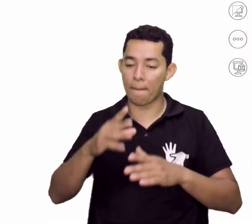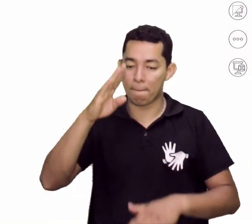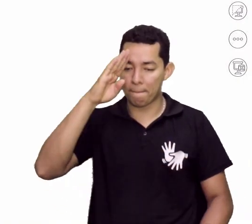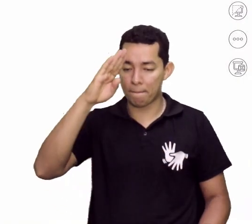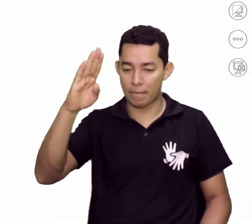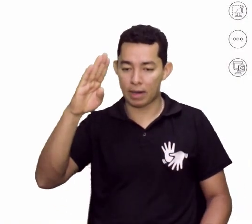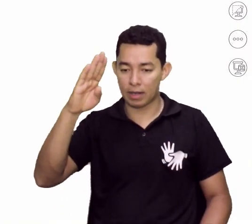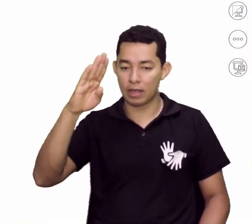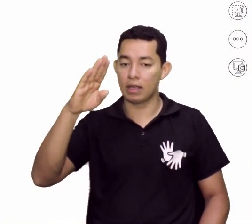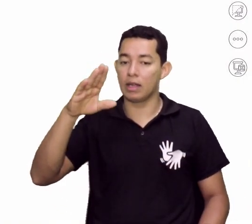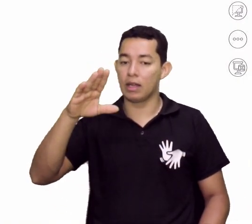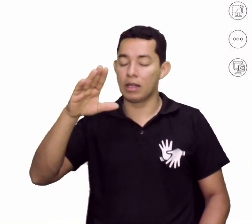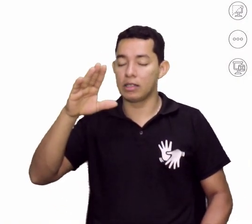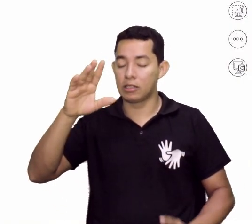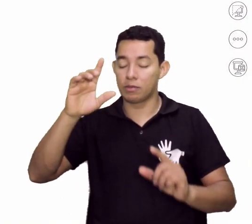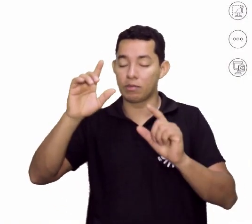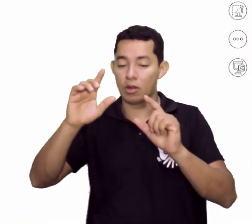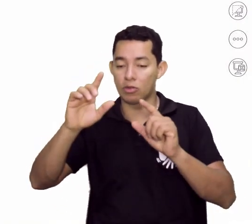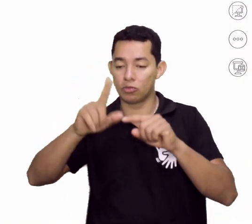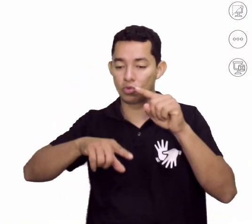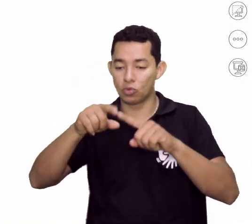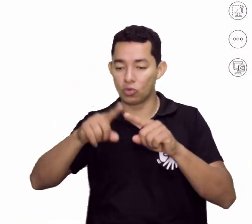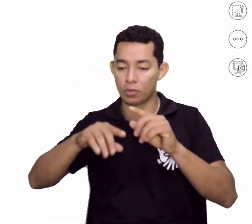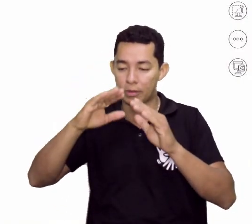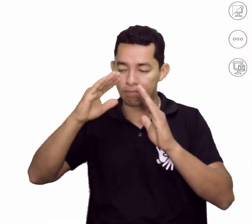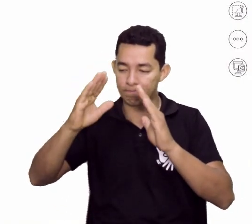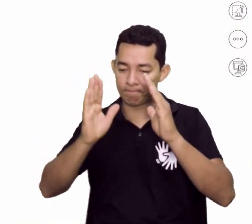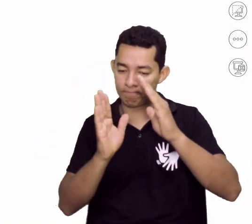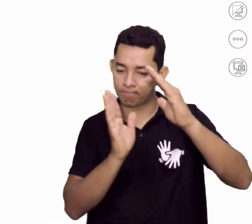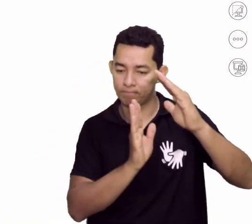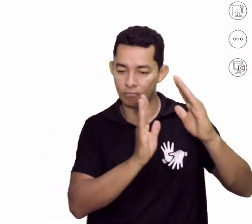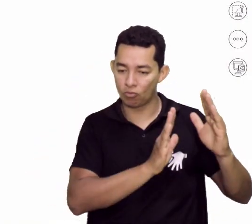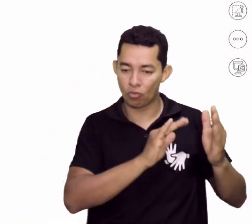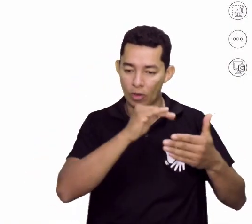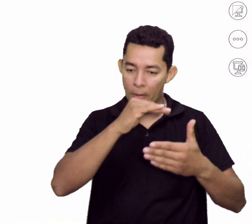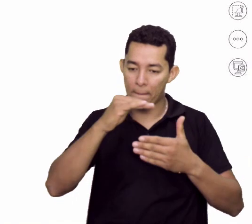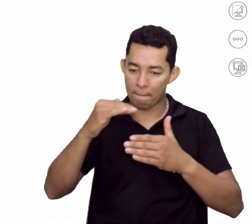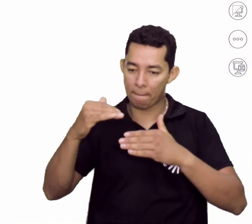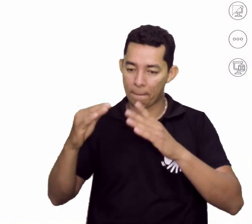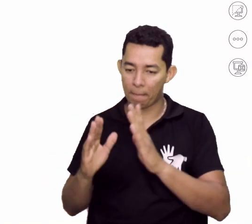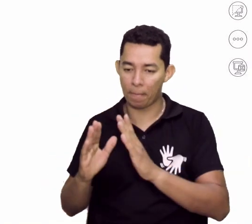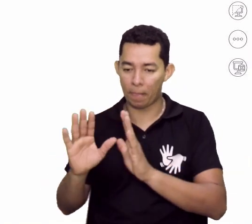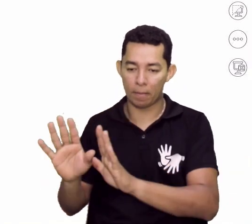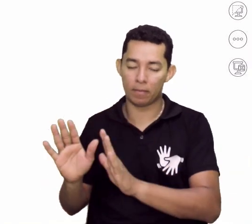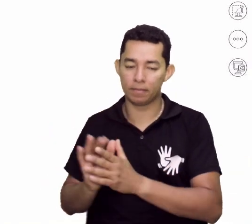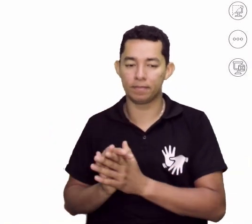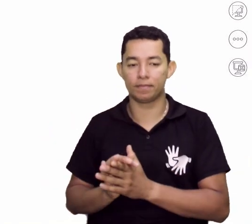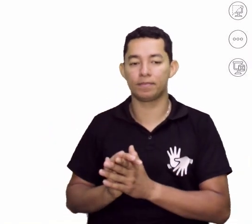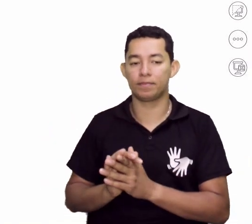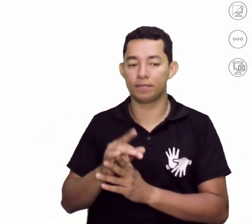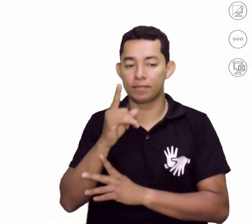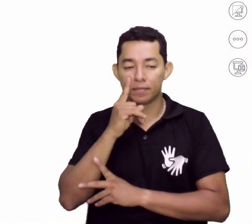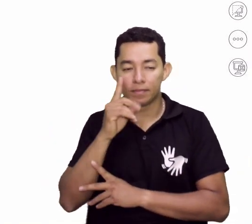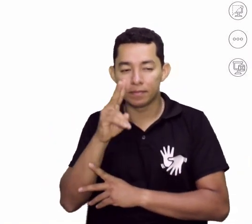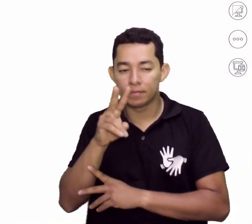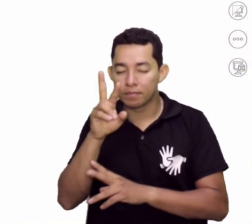e geométrica dos objetos. Você observa aí, tá, que na